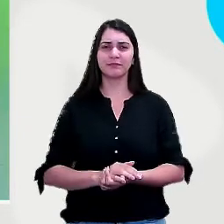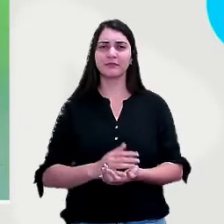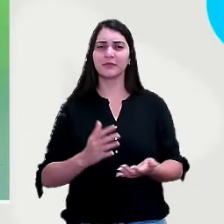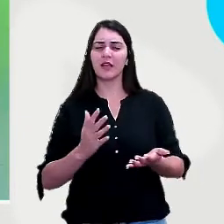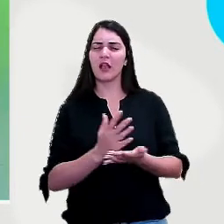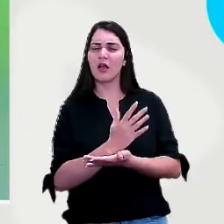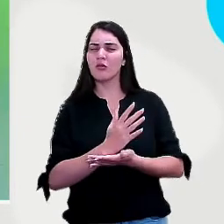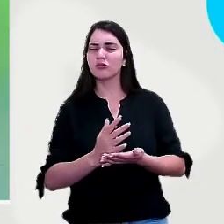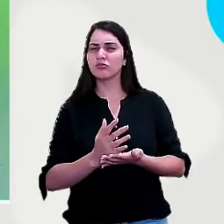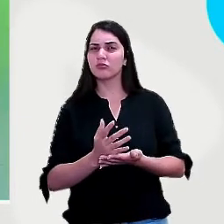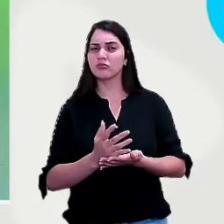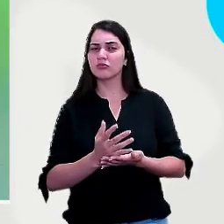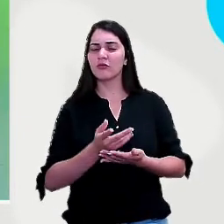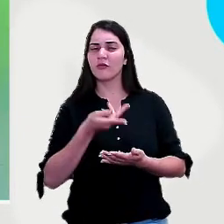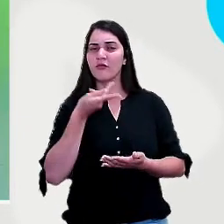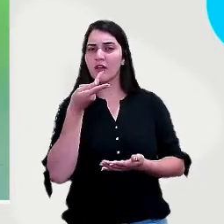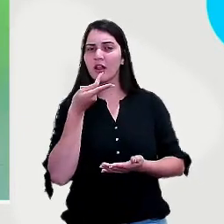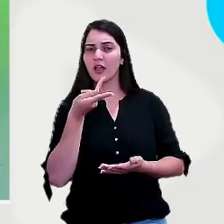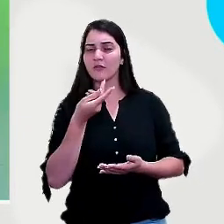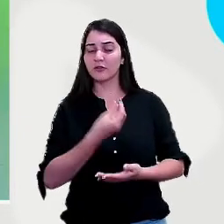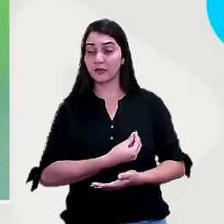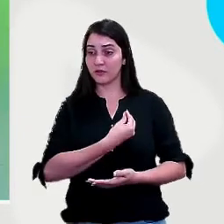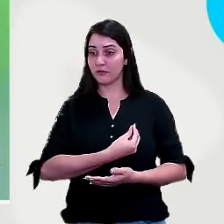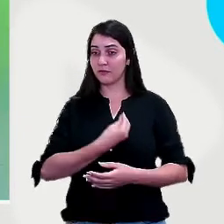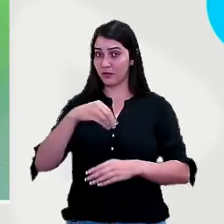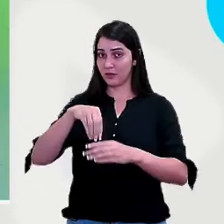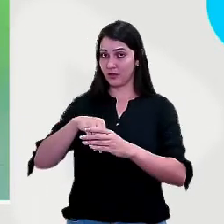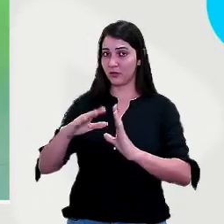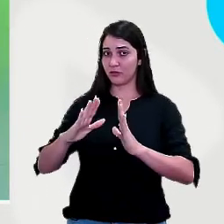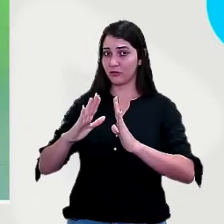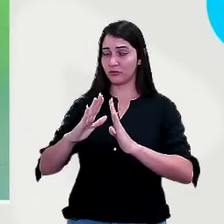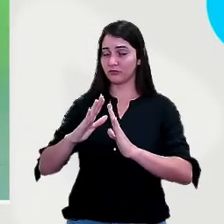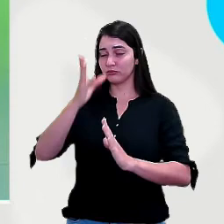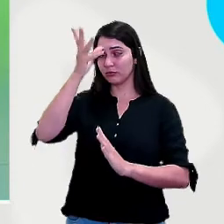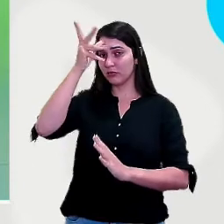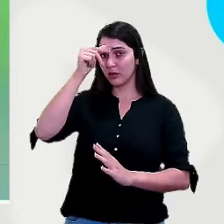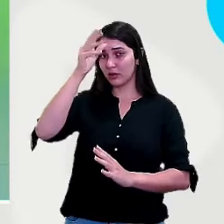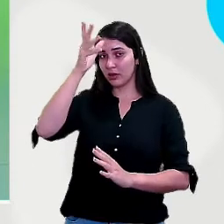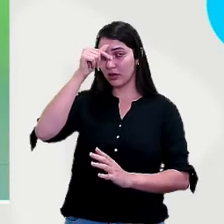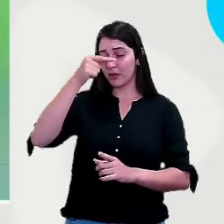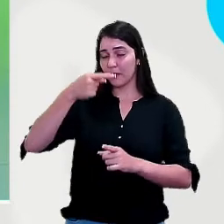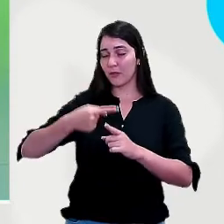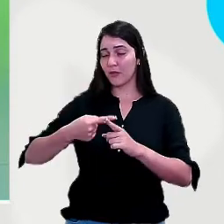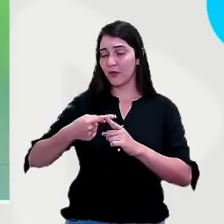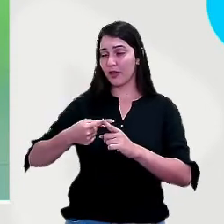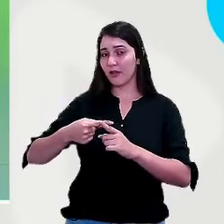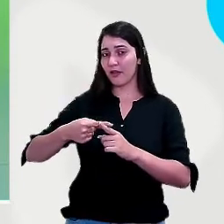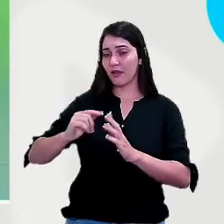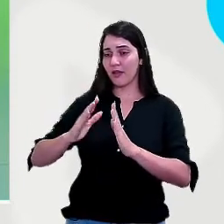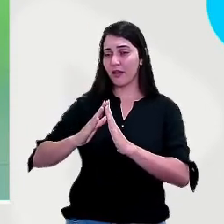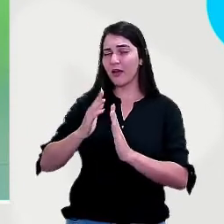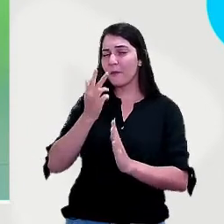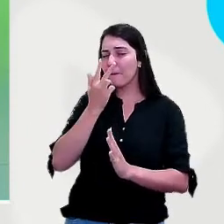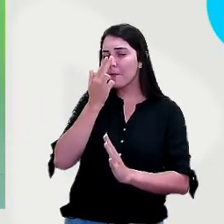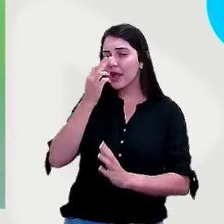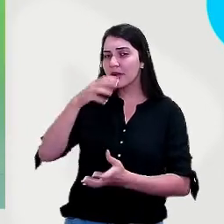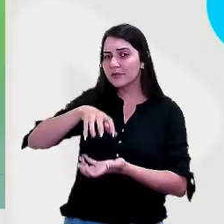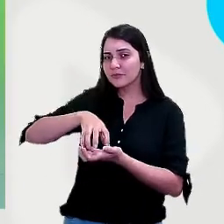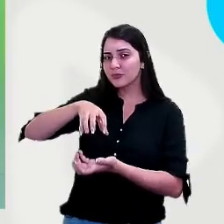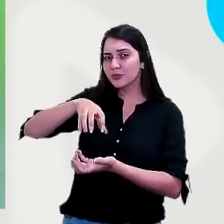Alguns diziam que nela morava uma galinha, pois a forma de um ovo a casa tinha.